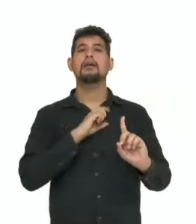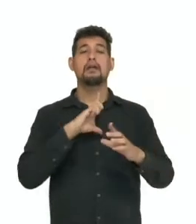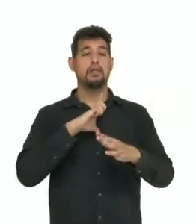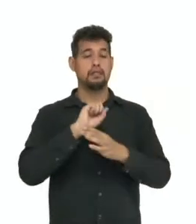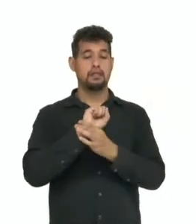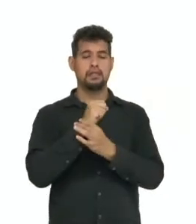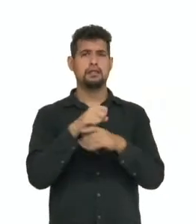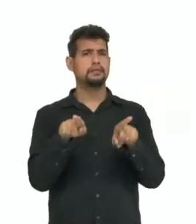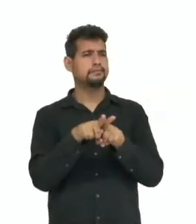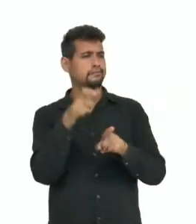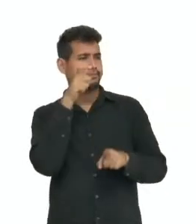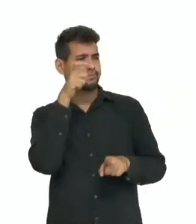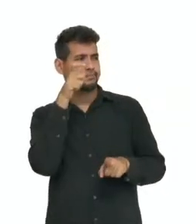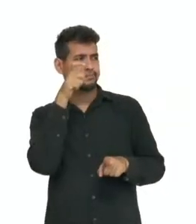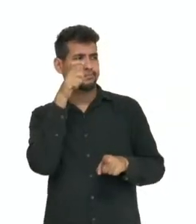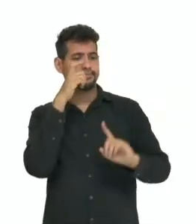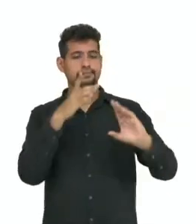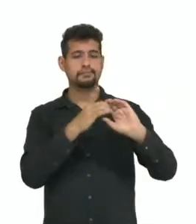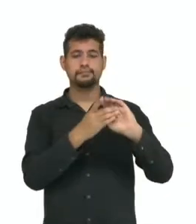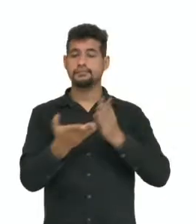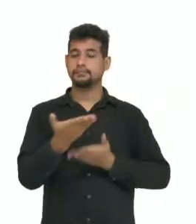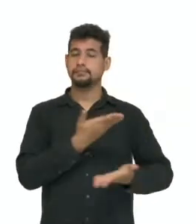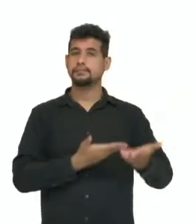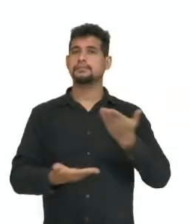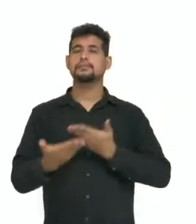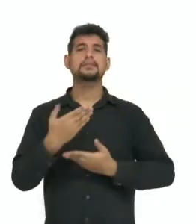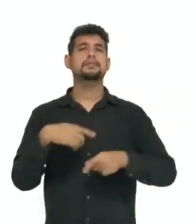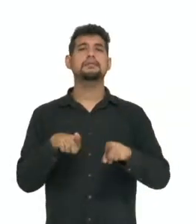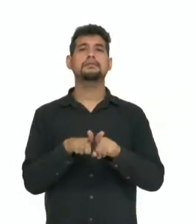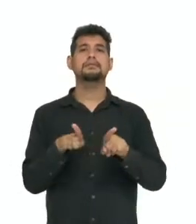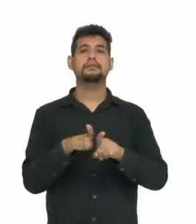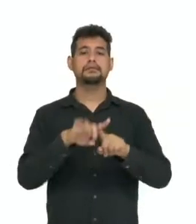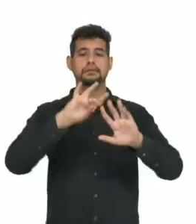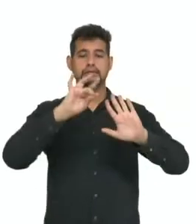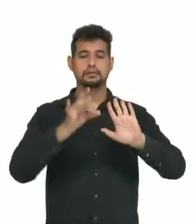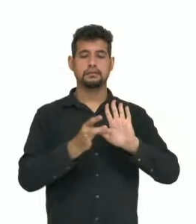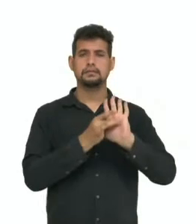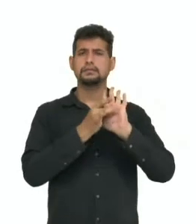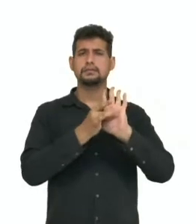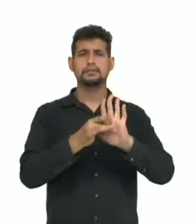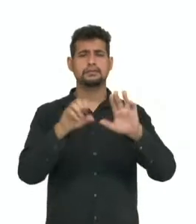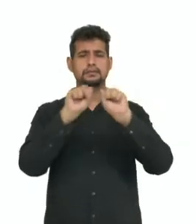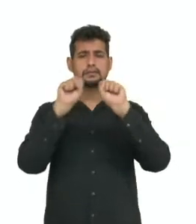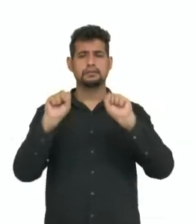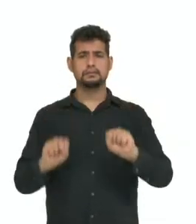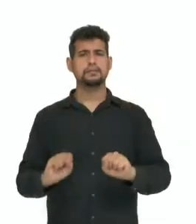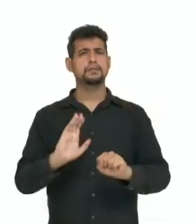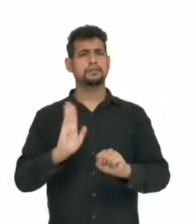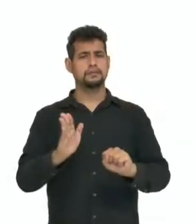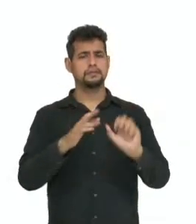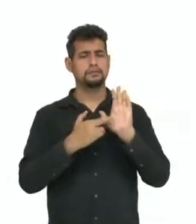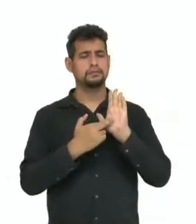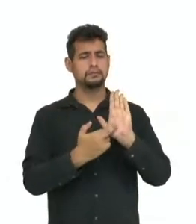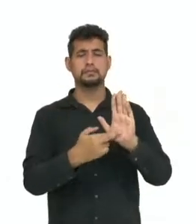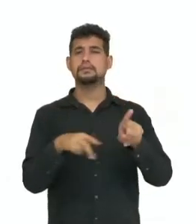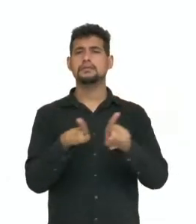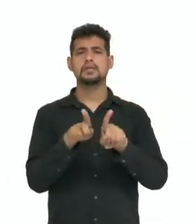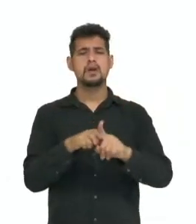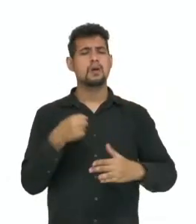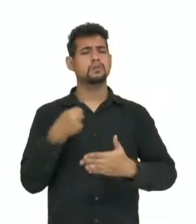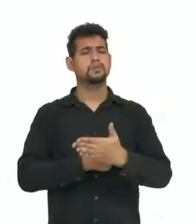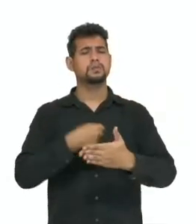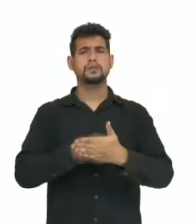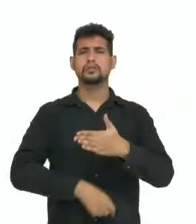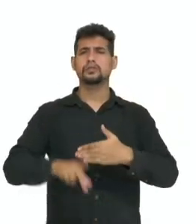no interesse do regime democrático, a autenticidade do sistema representativo e a defender os